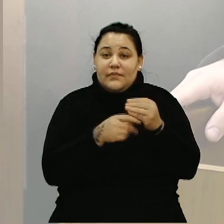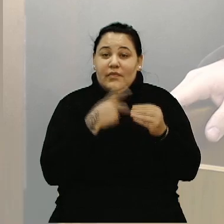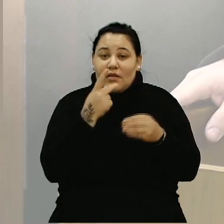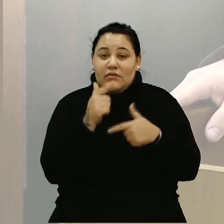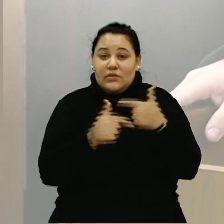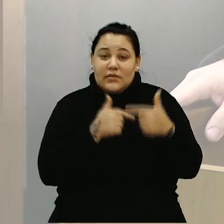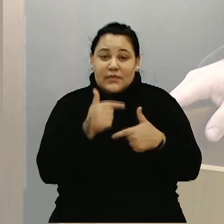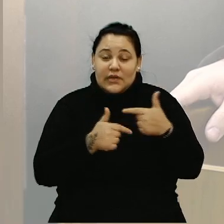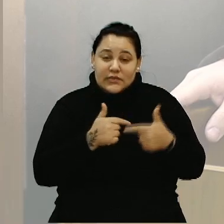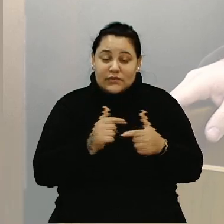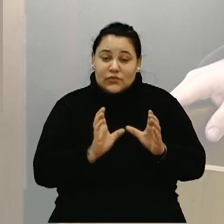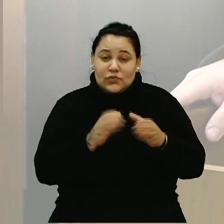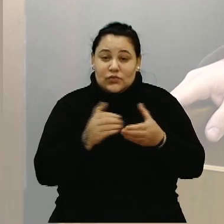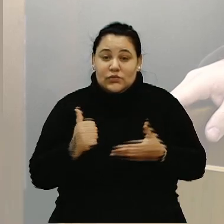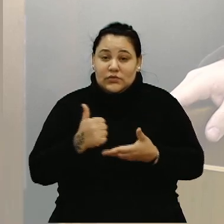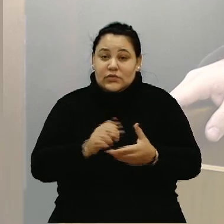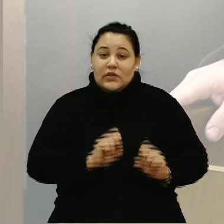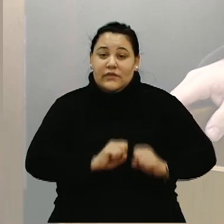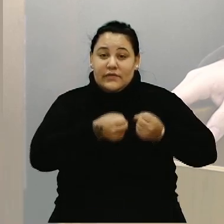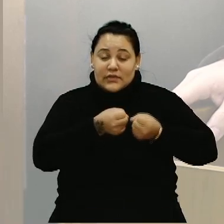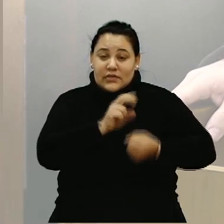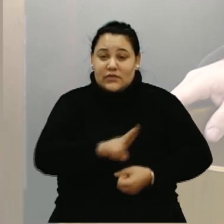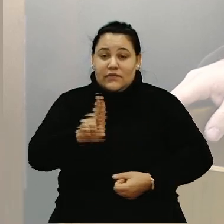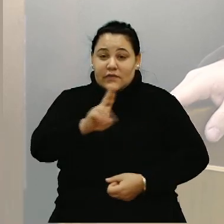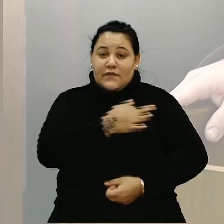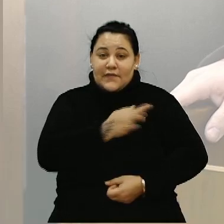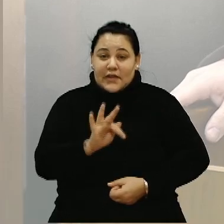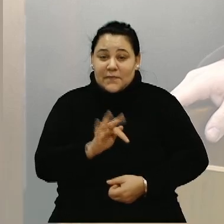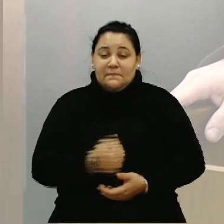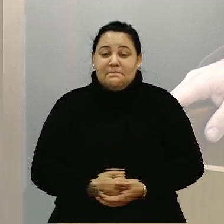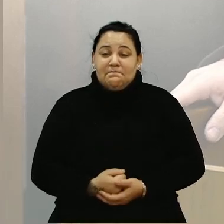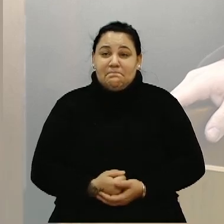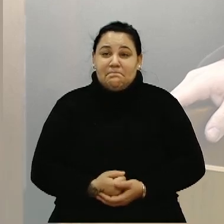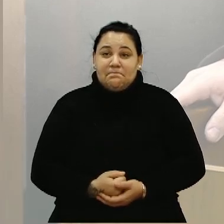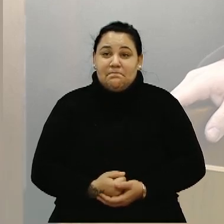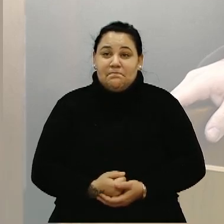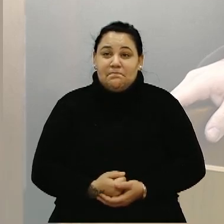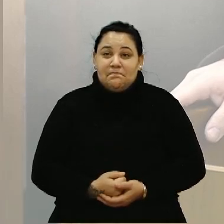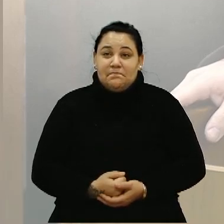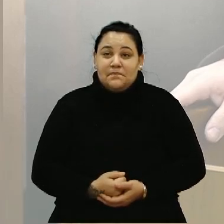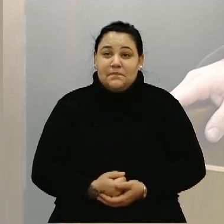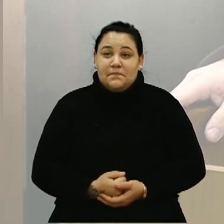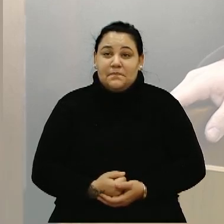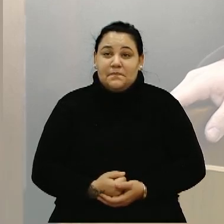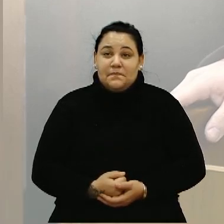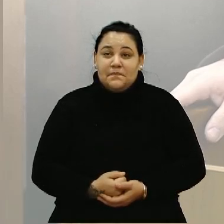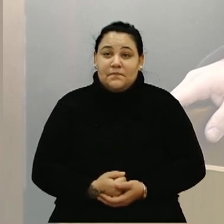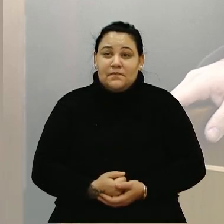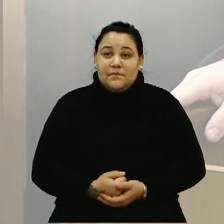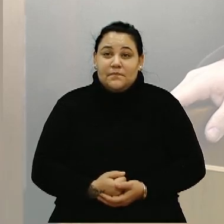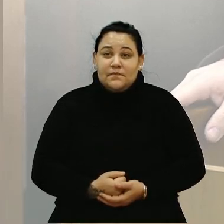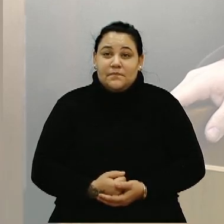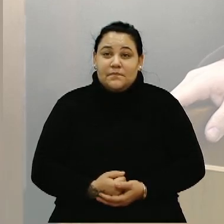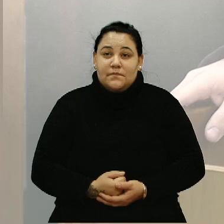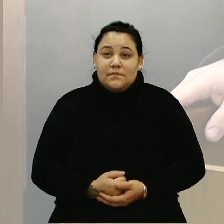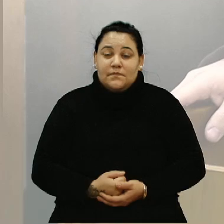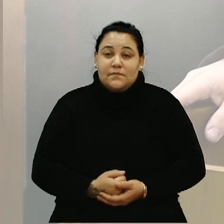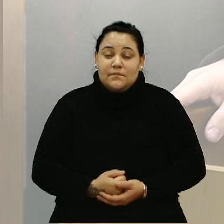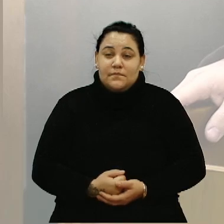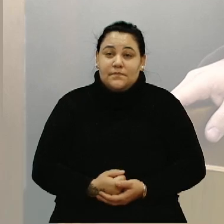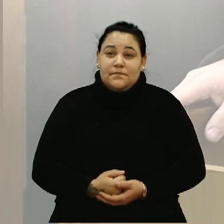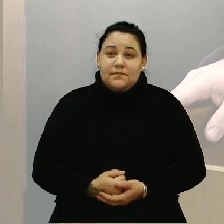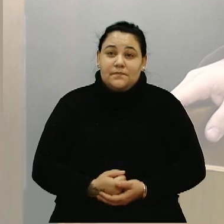Frente Parlamentar em defesa da Universidade Federal, e dizer que